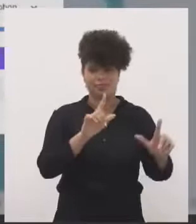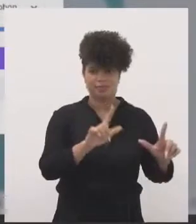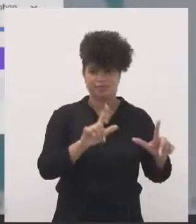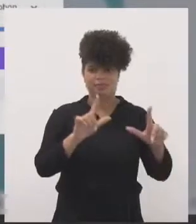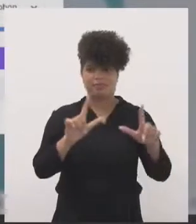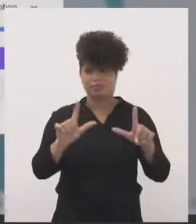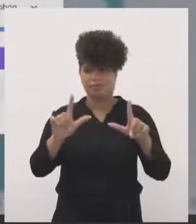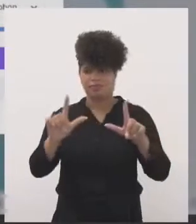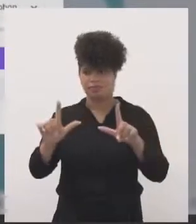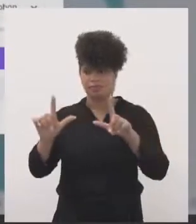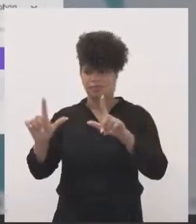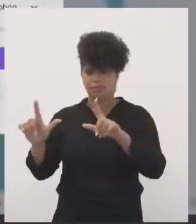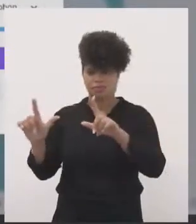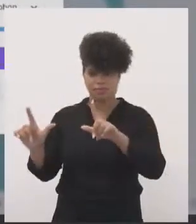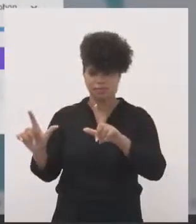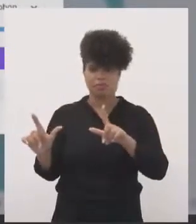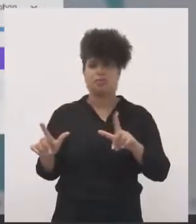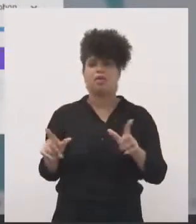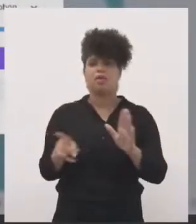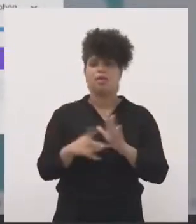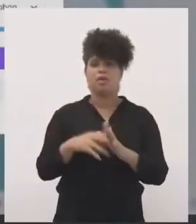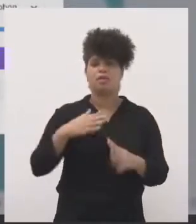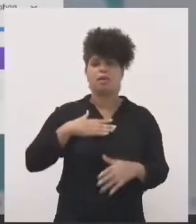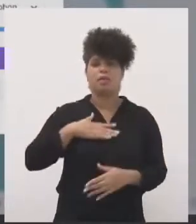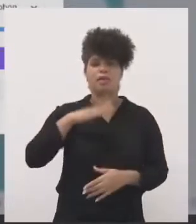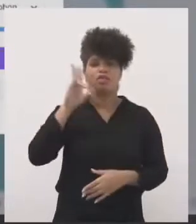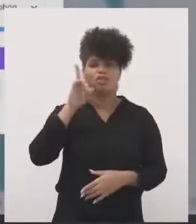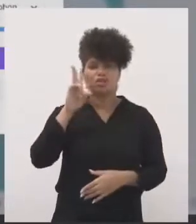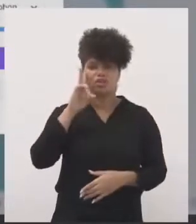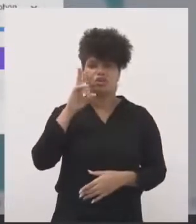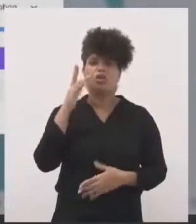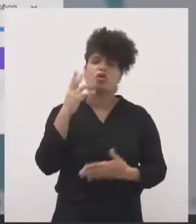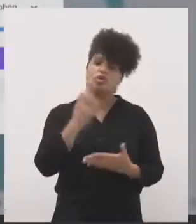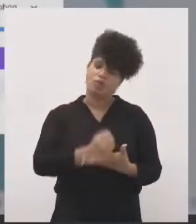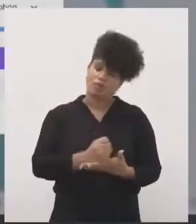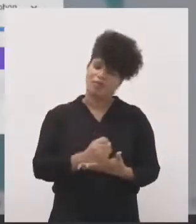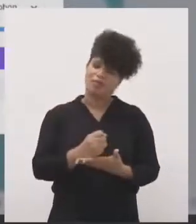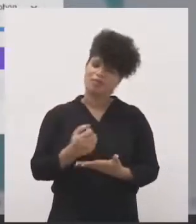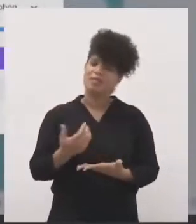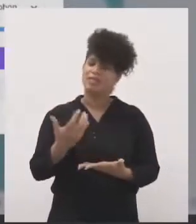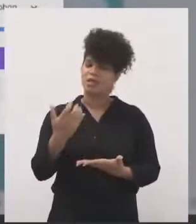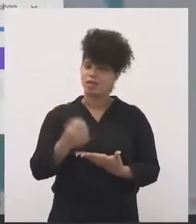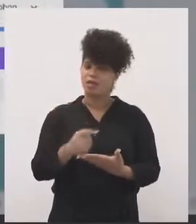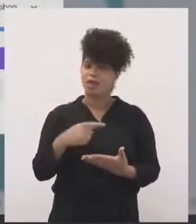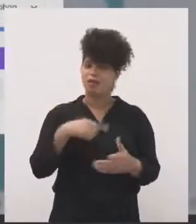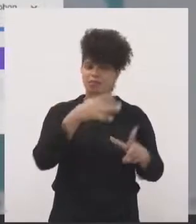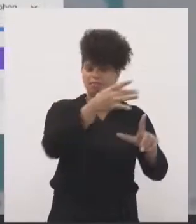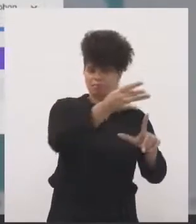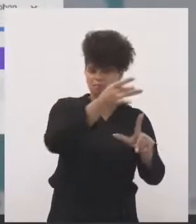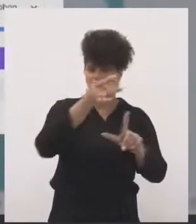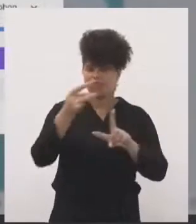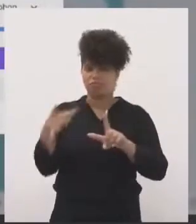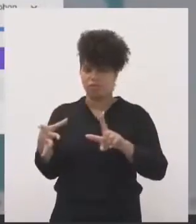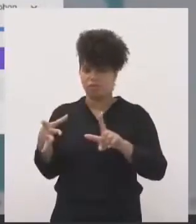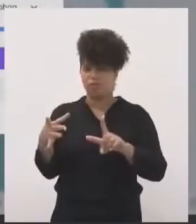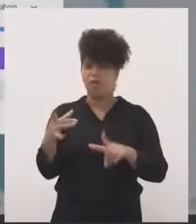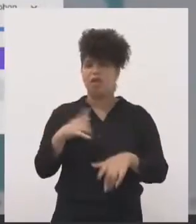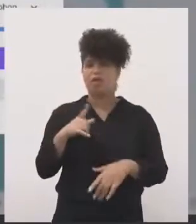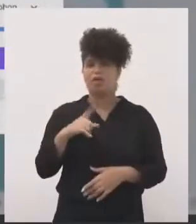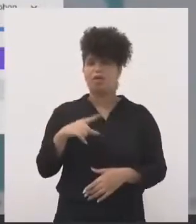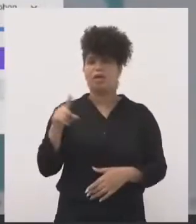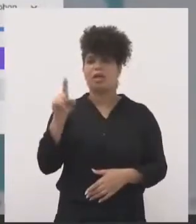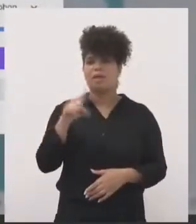cada parte da minha historinha. O vídeo salvou no Canva, eu arrastei o vídeo e levei até